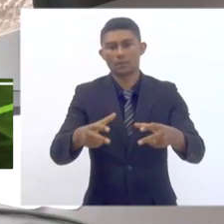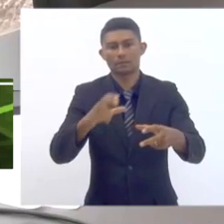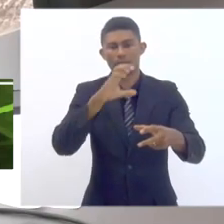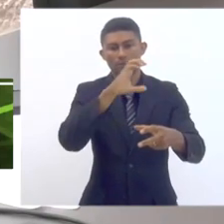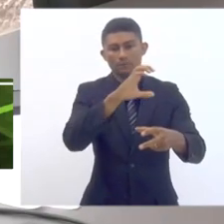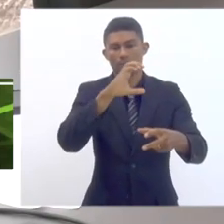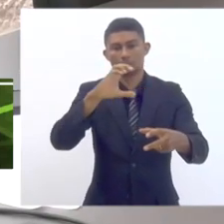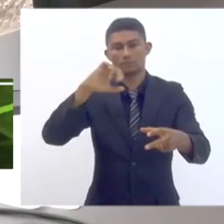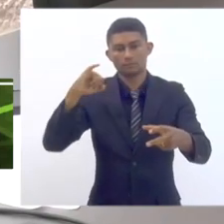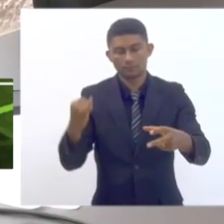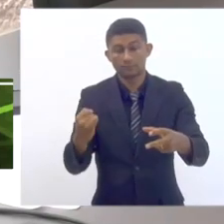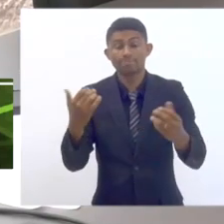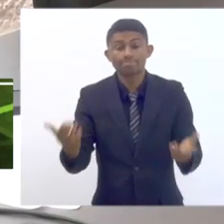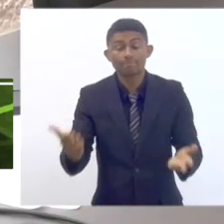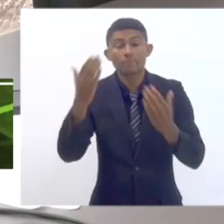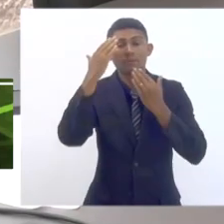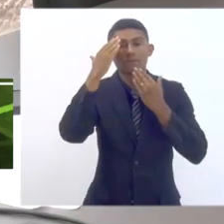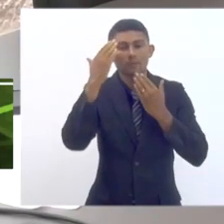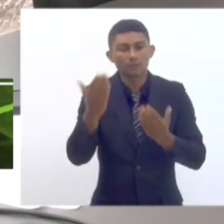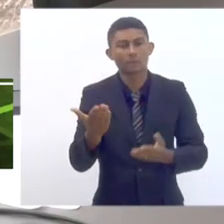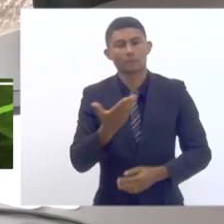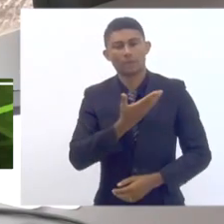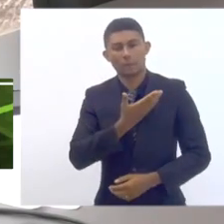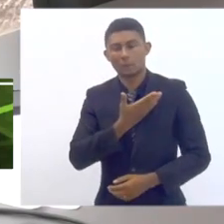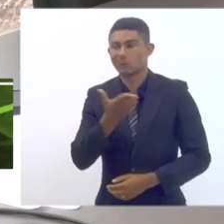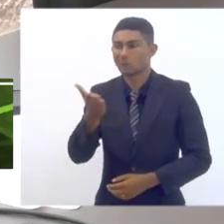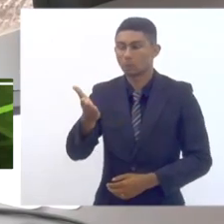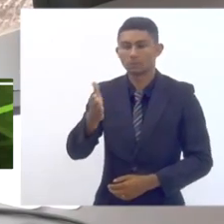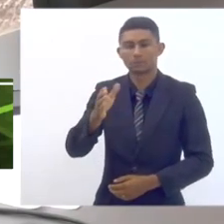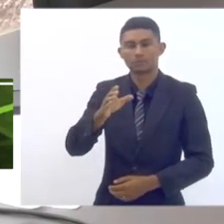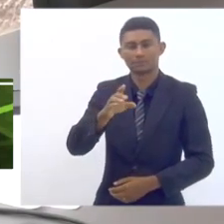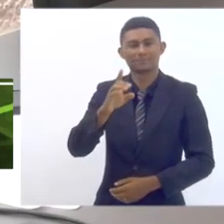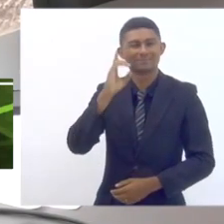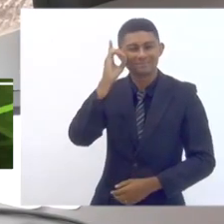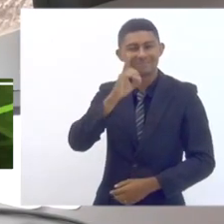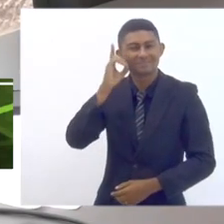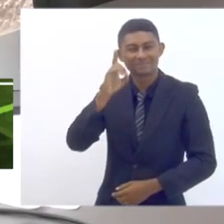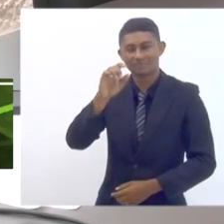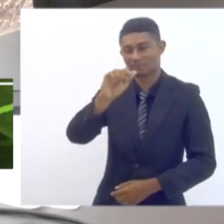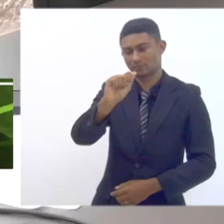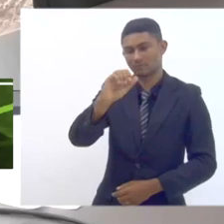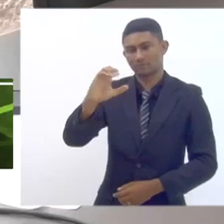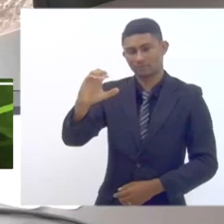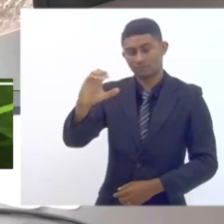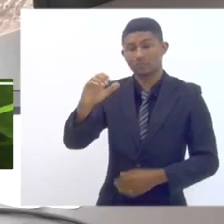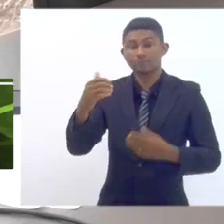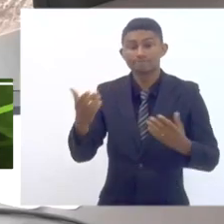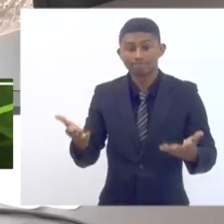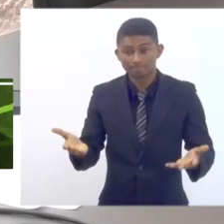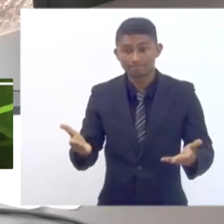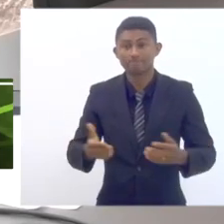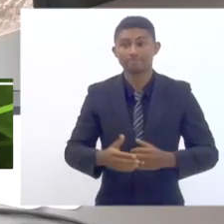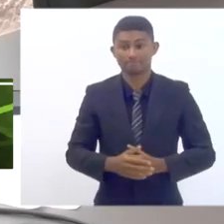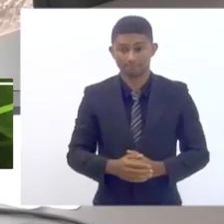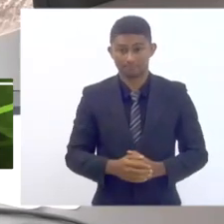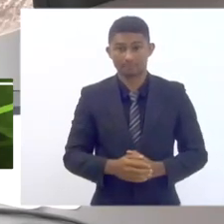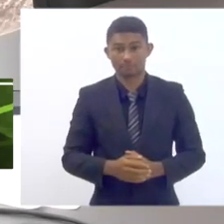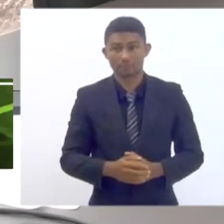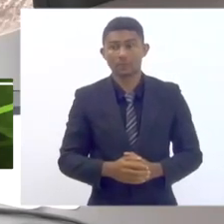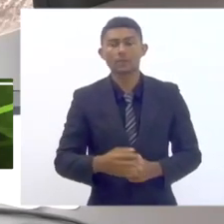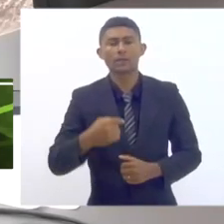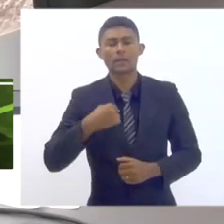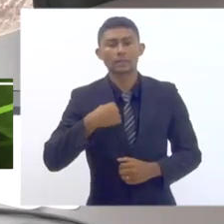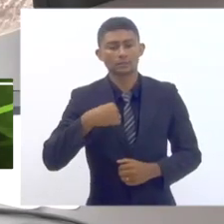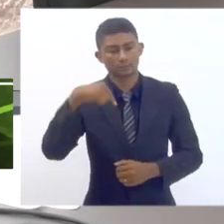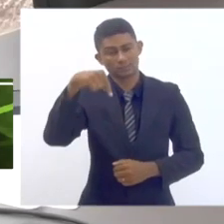agradecendo ao meu amigo pessoal, o deputado André Siciliano, que me permitiu, ainda muito recente